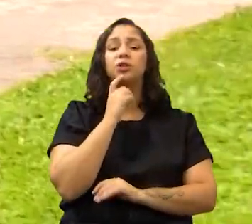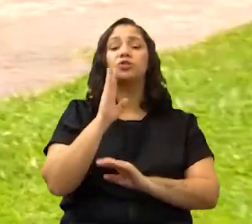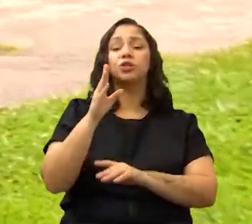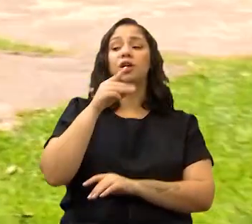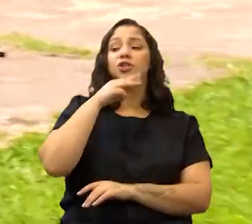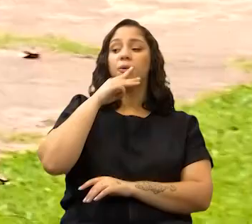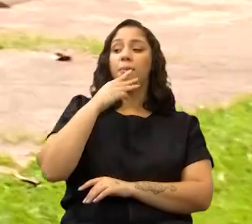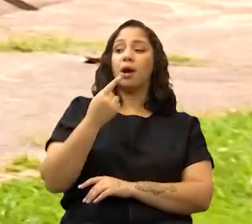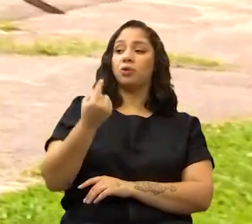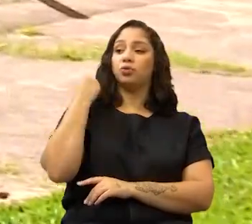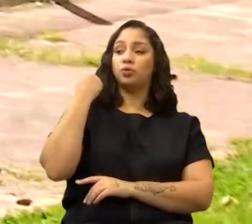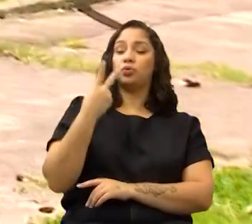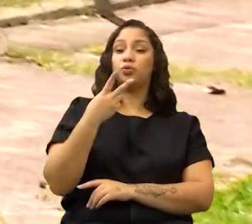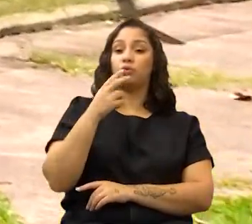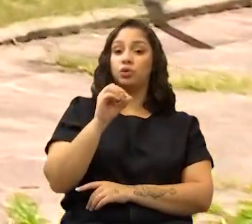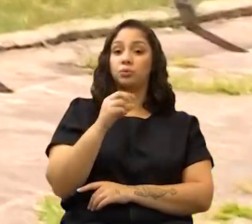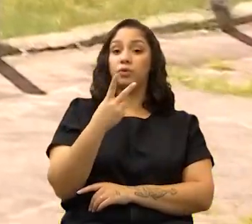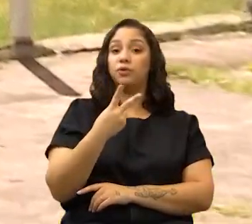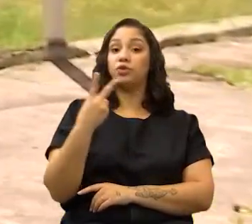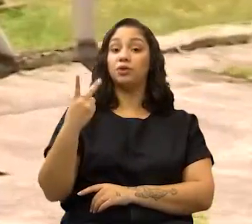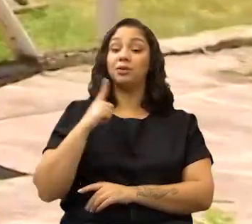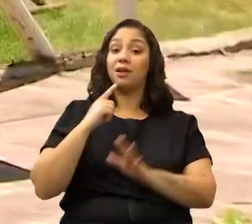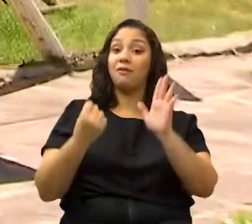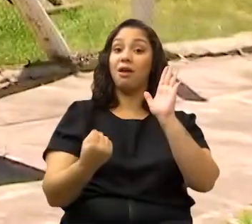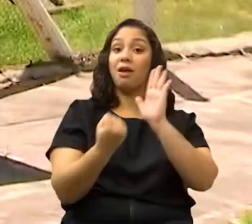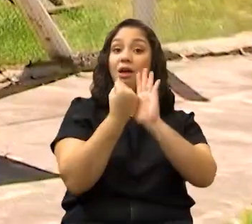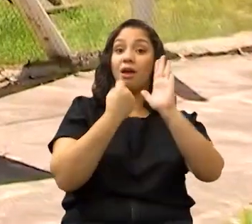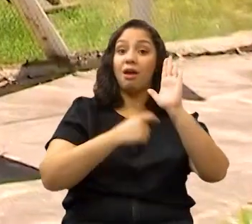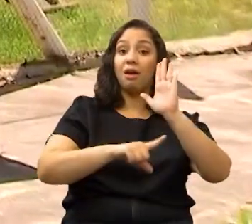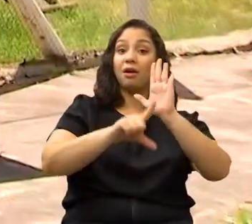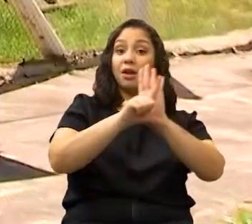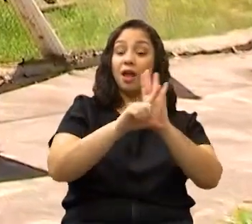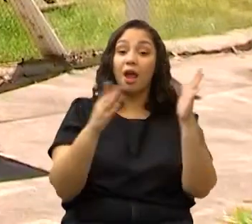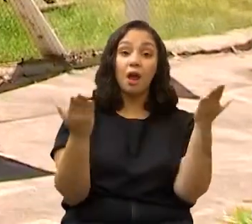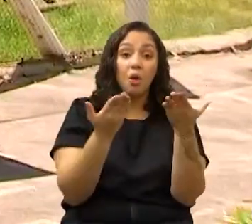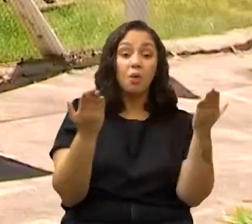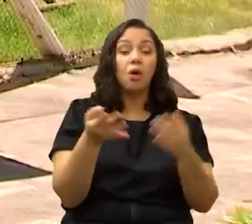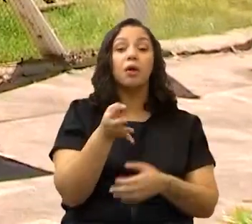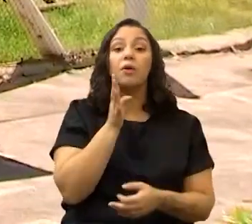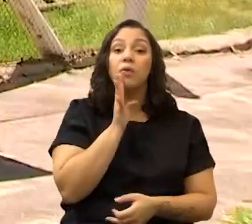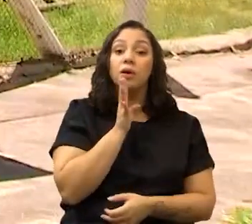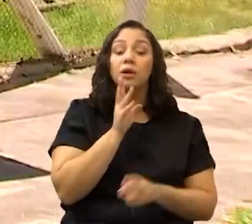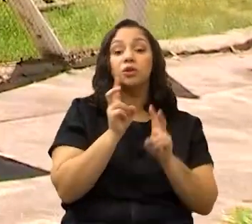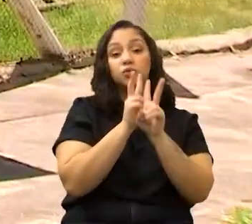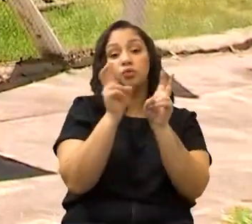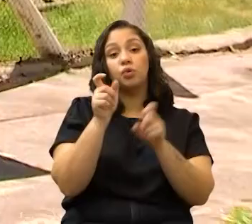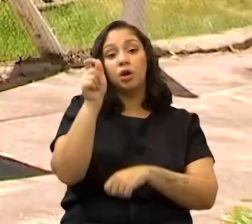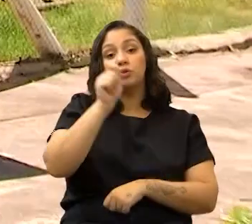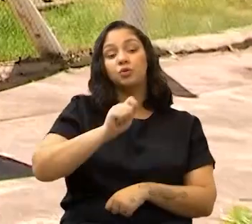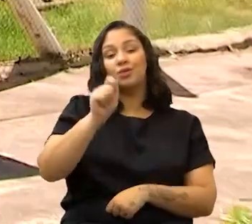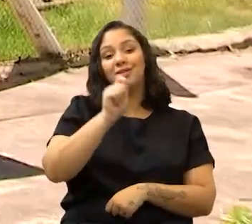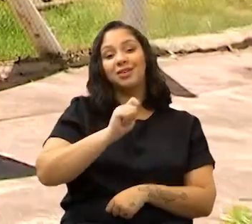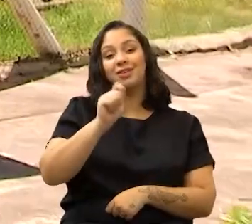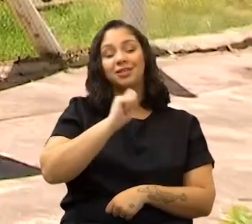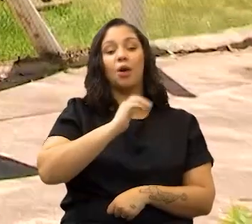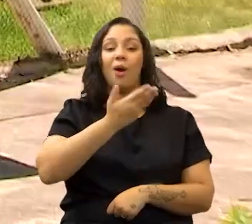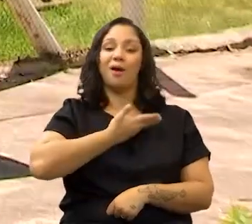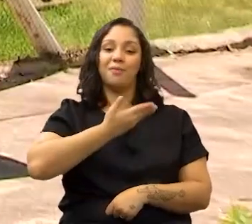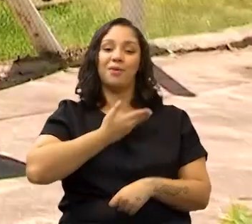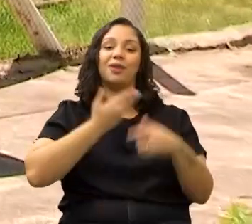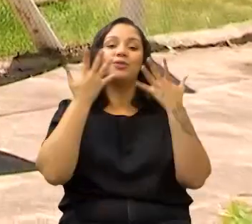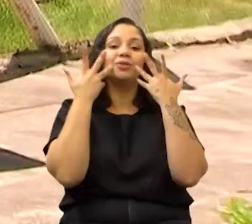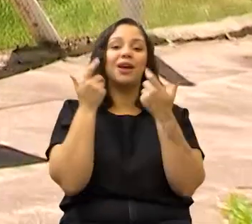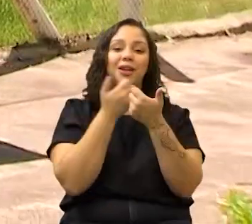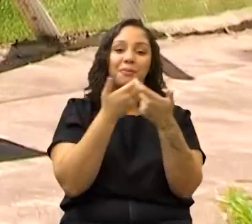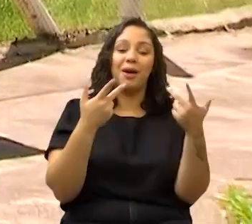2022, quando foi instituída por lei. Vamos conhecer agora o trabalho da Associação Amigos dos Animais de